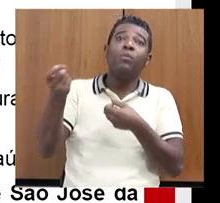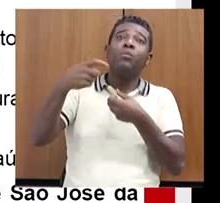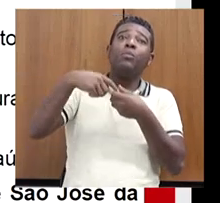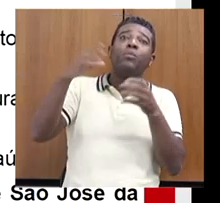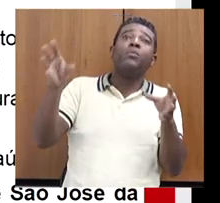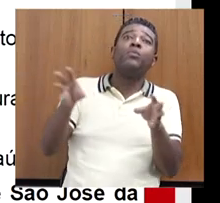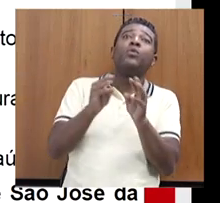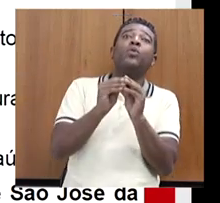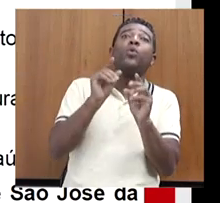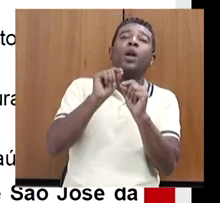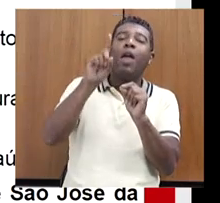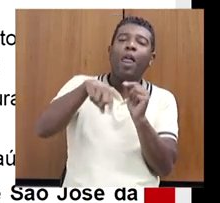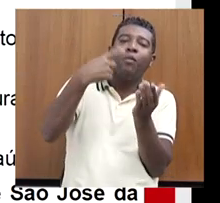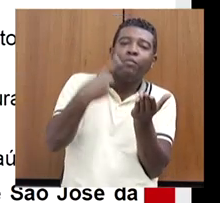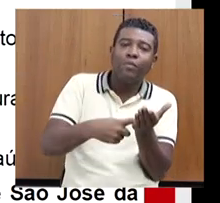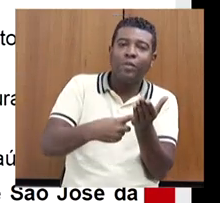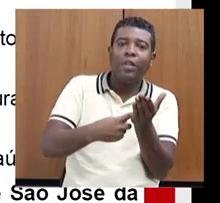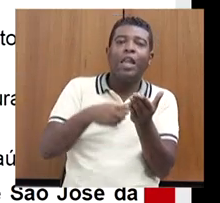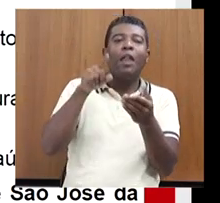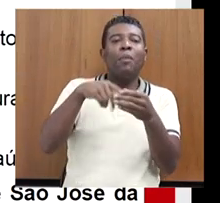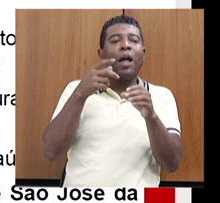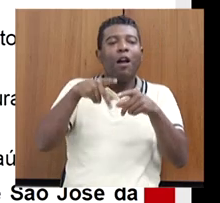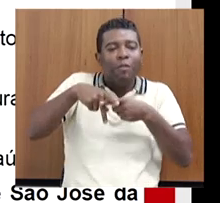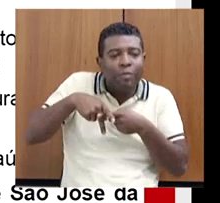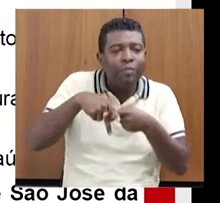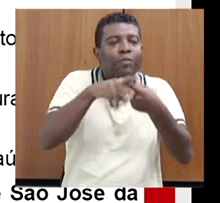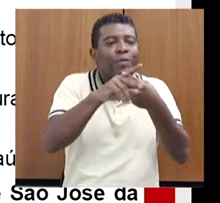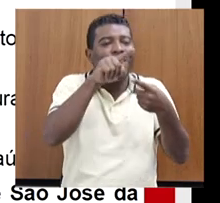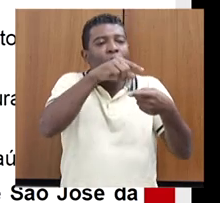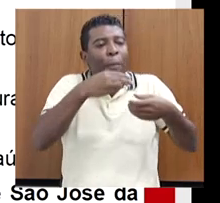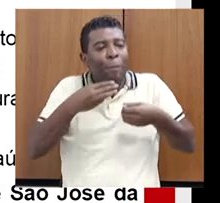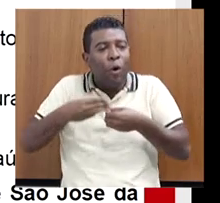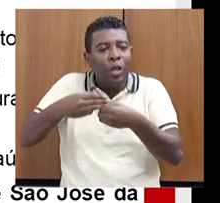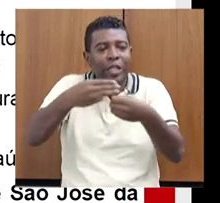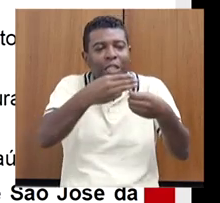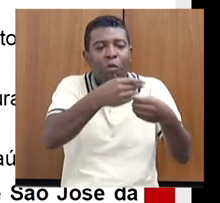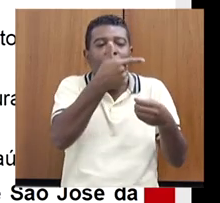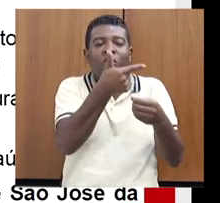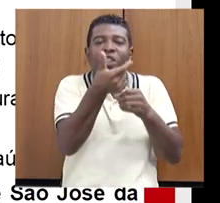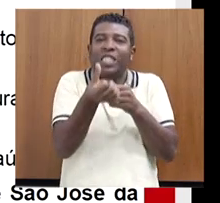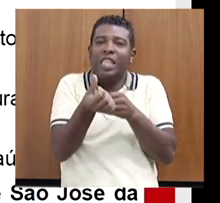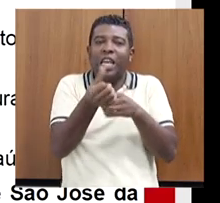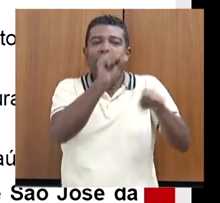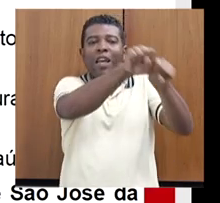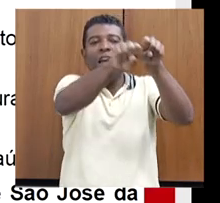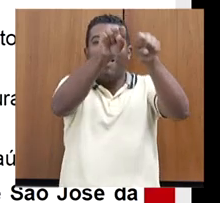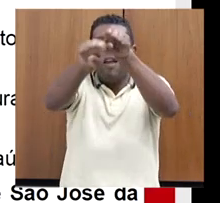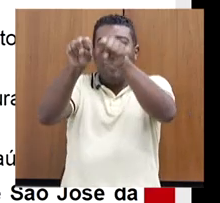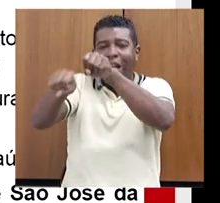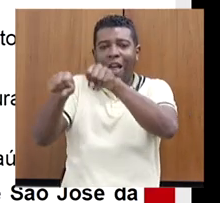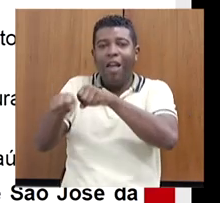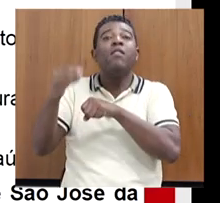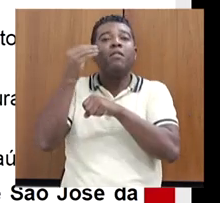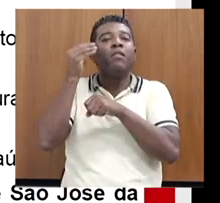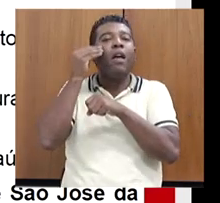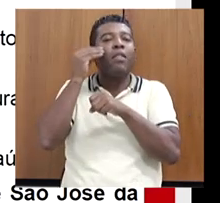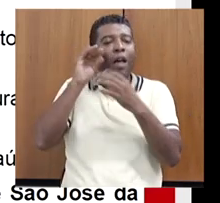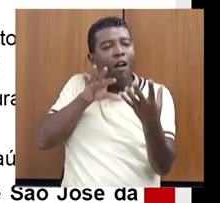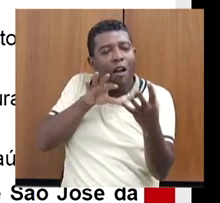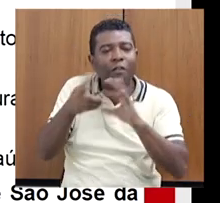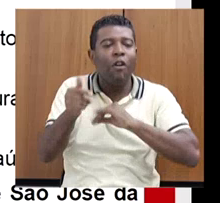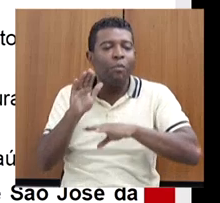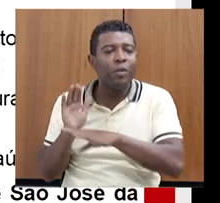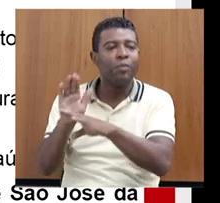Acordo Judicial de Reparação para os 26 municípios atingidos. E a gente destaca aqui algumas das entregas já